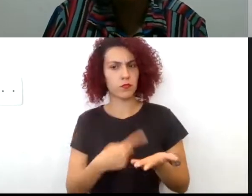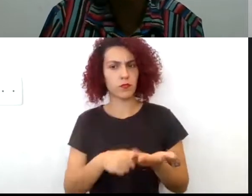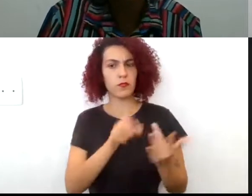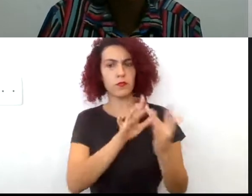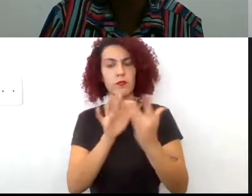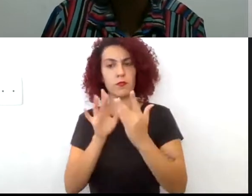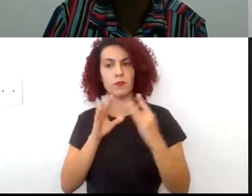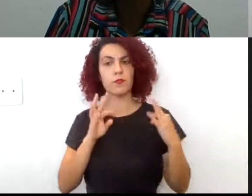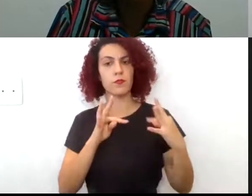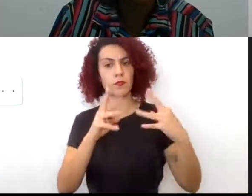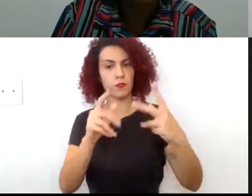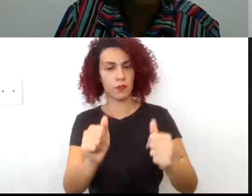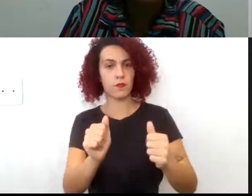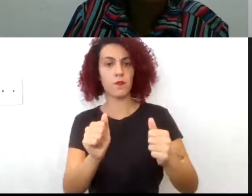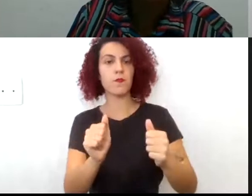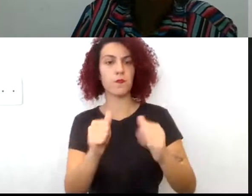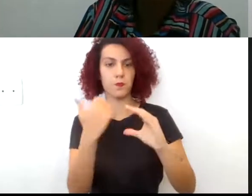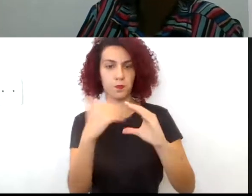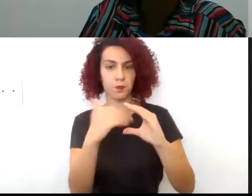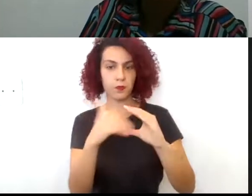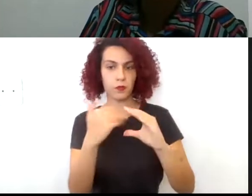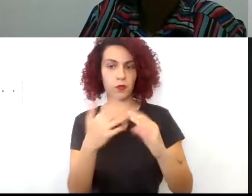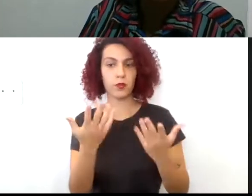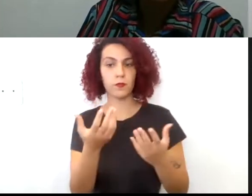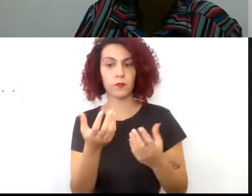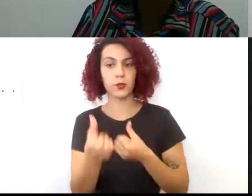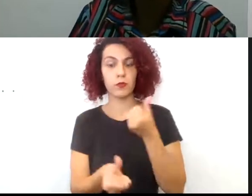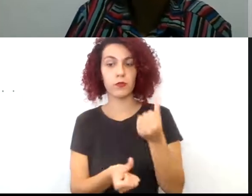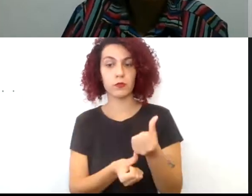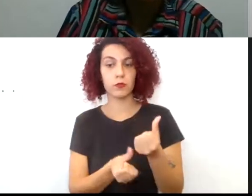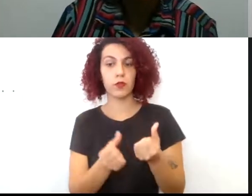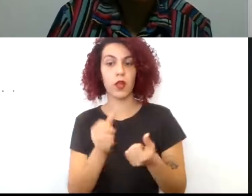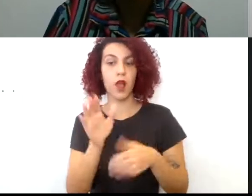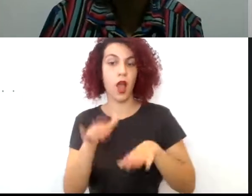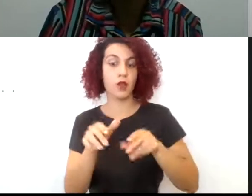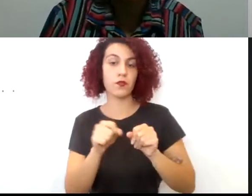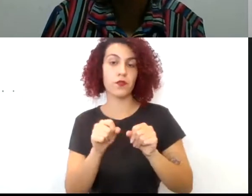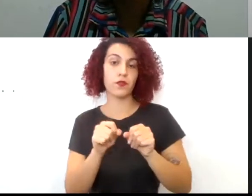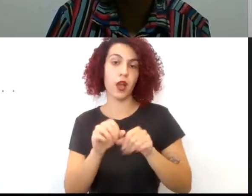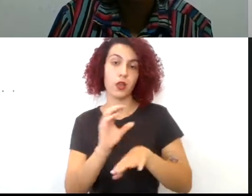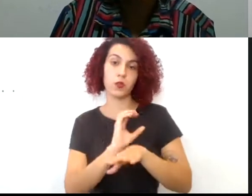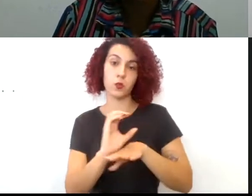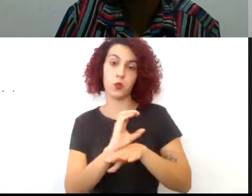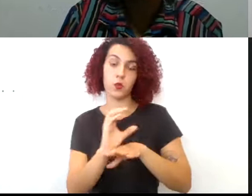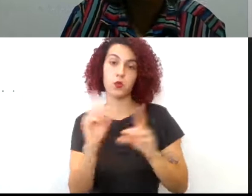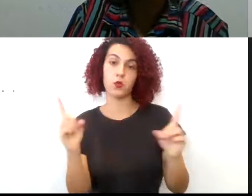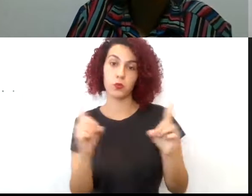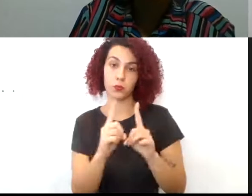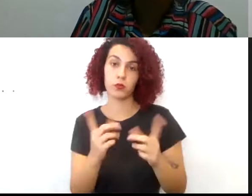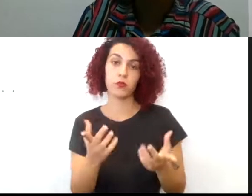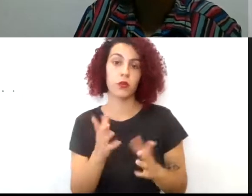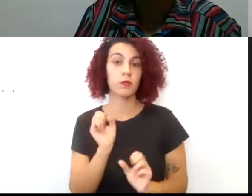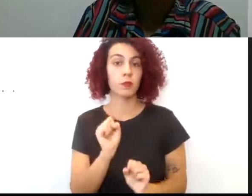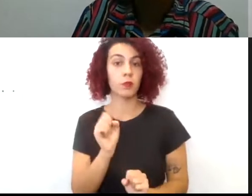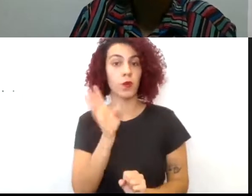galera para quando a gente fizer lá para o segundo semestre agora né a gente pode fazer o minicurso E aí na plurais eu acho que pode ser bem